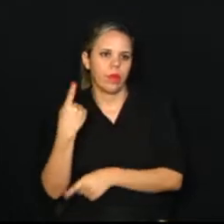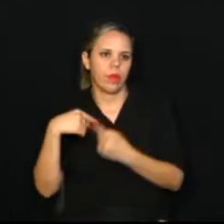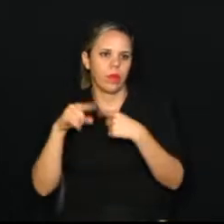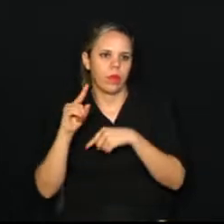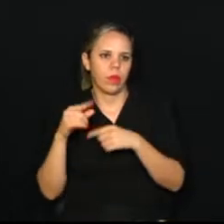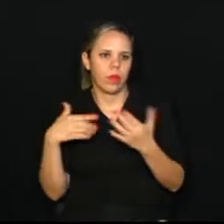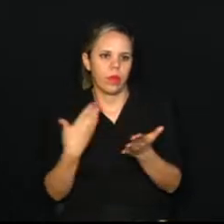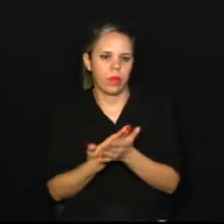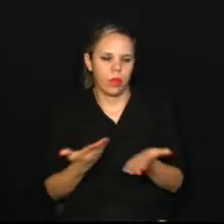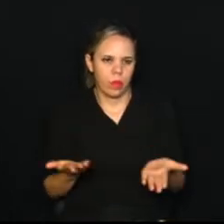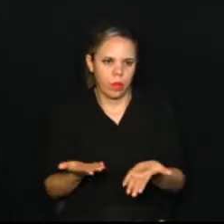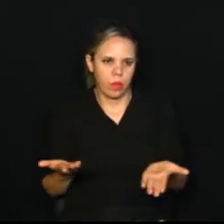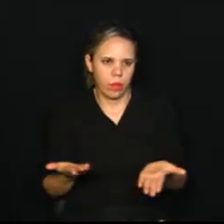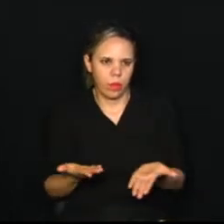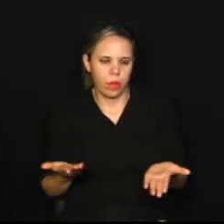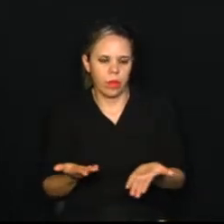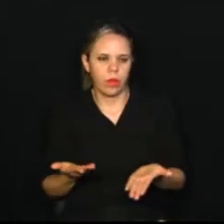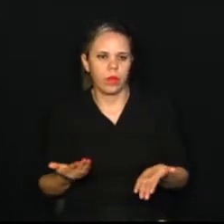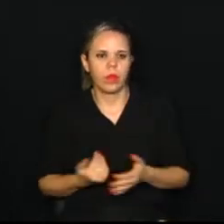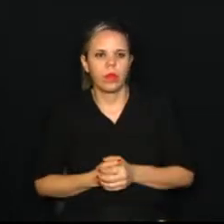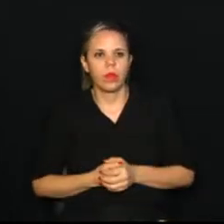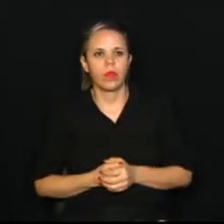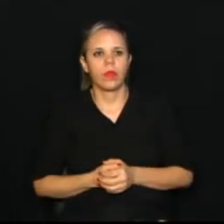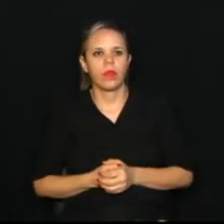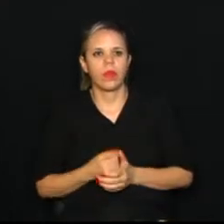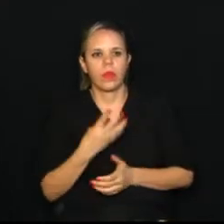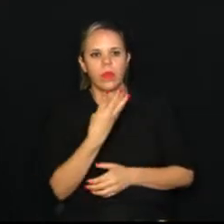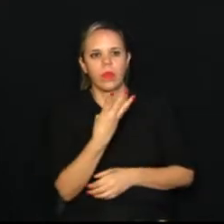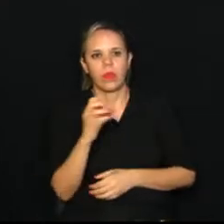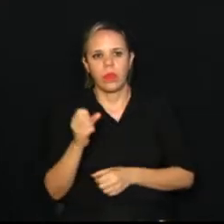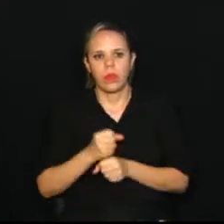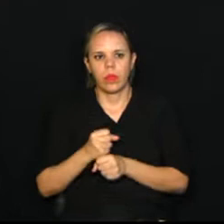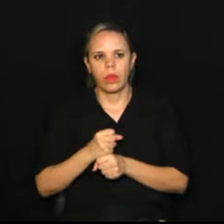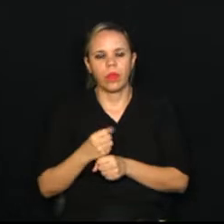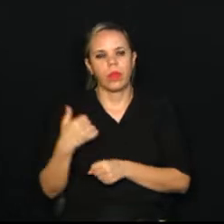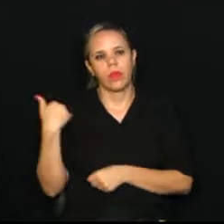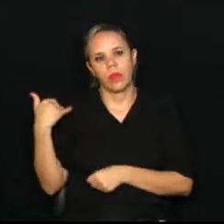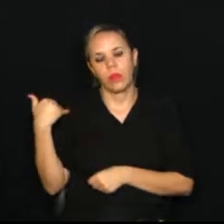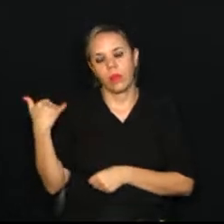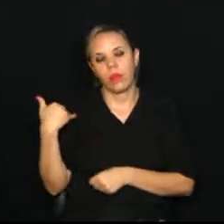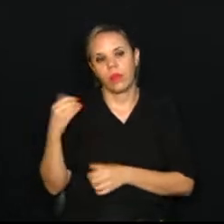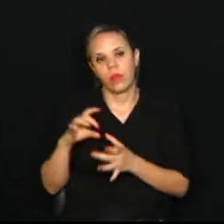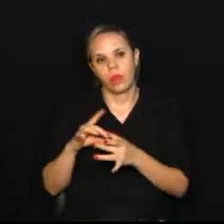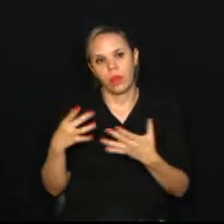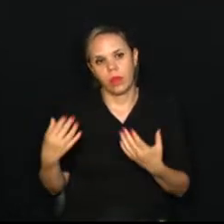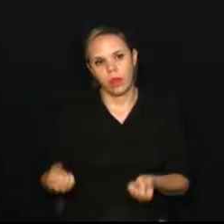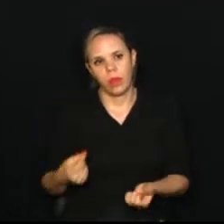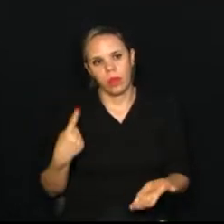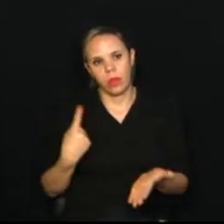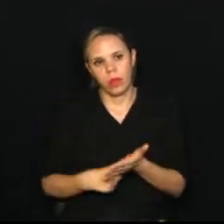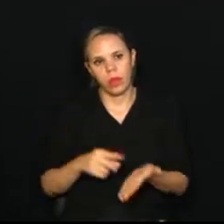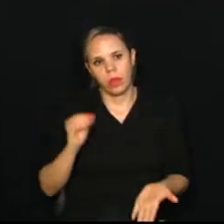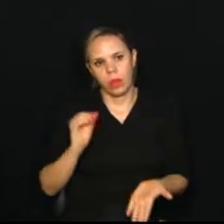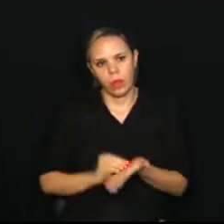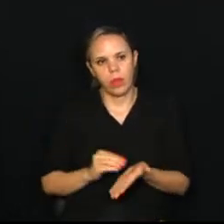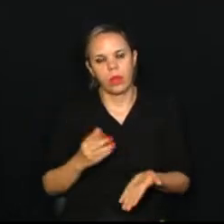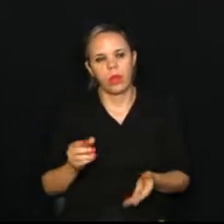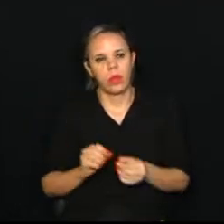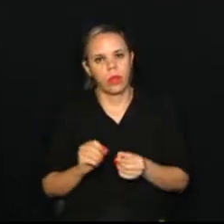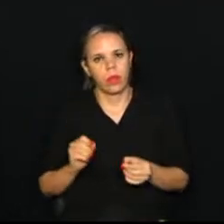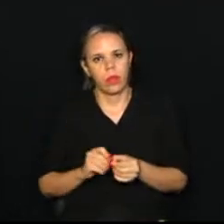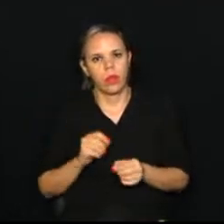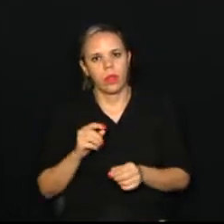até agora. Já estamos na faixa de 40 anos de idade, permitindo aí o agendamento. Fizemos isso